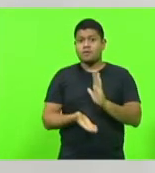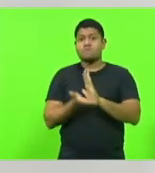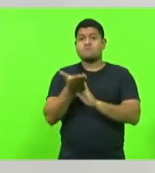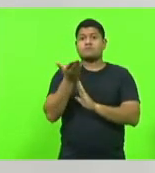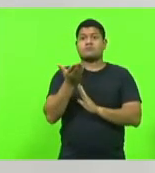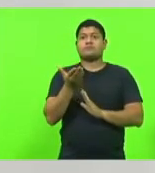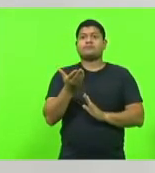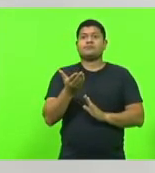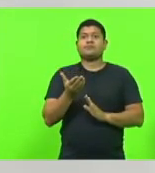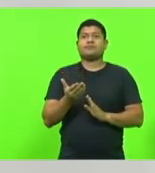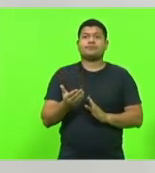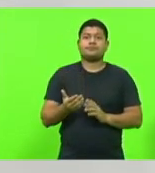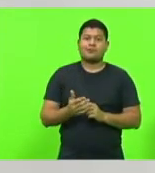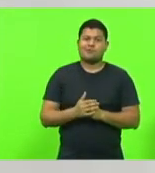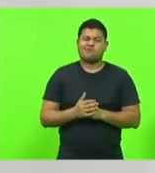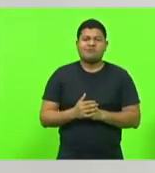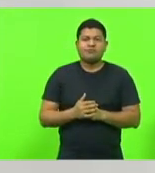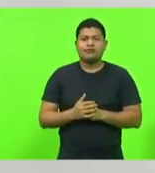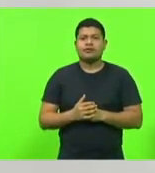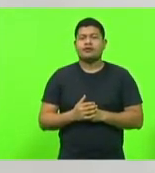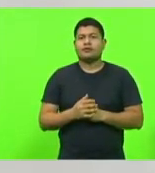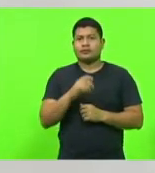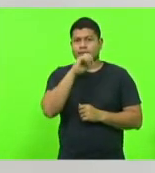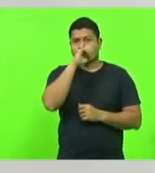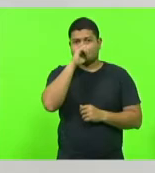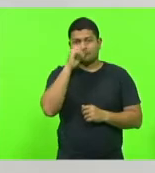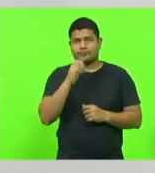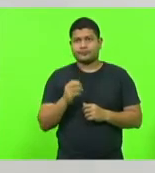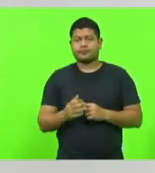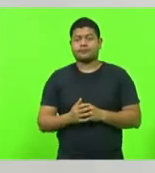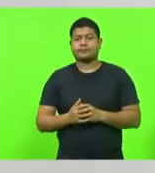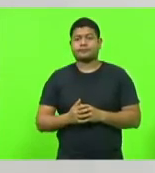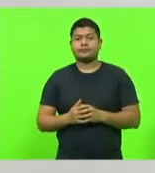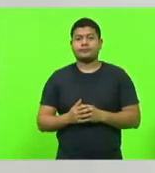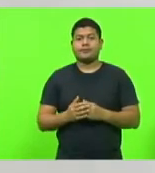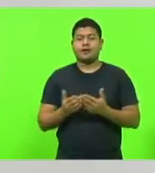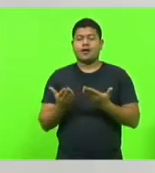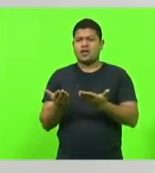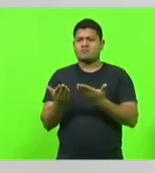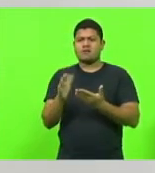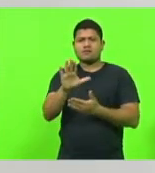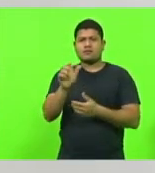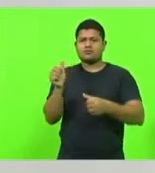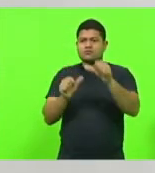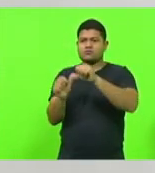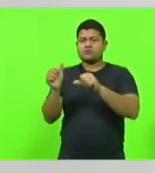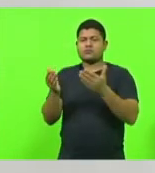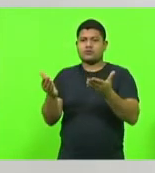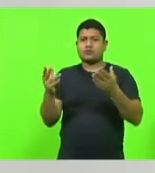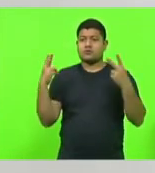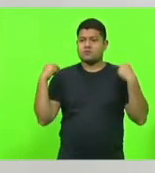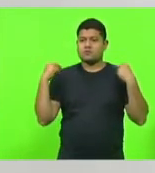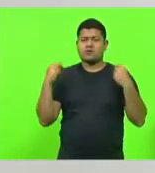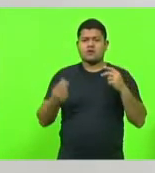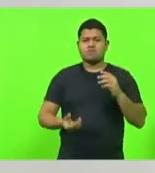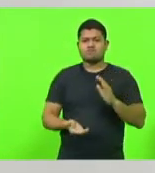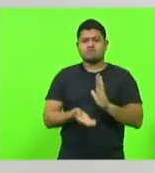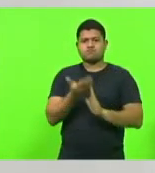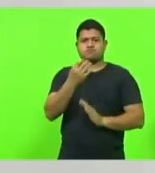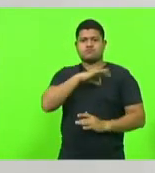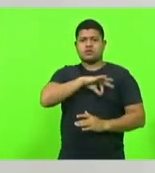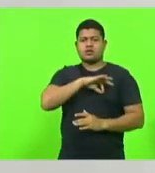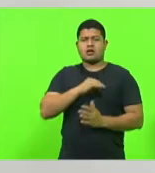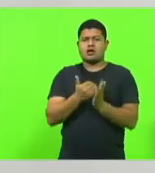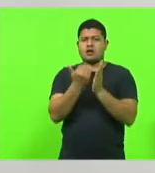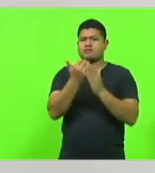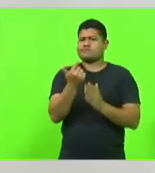final para o passageiro e não vai mudar nada na vida do motorista, não faz sentido. Eu